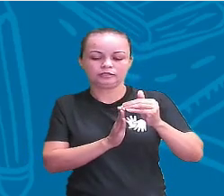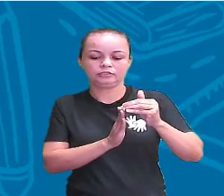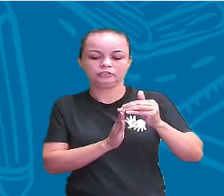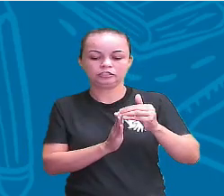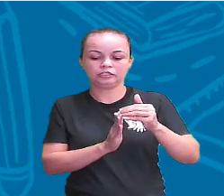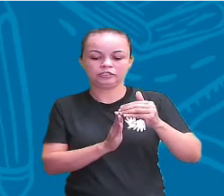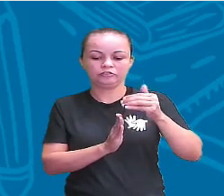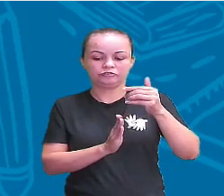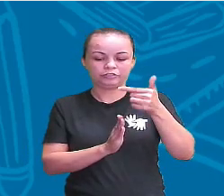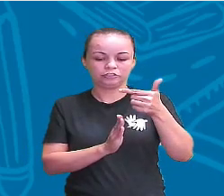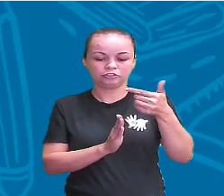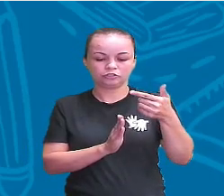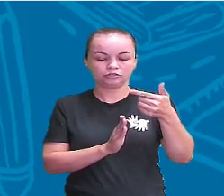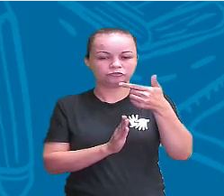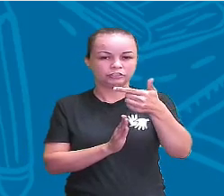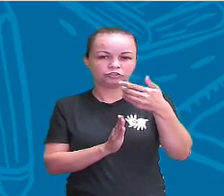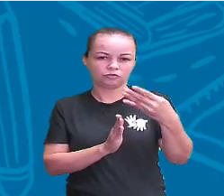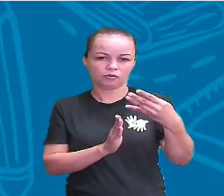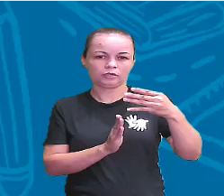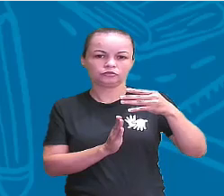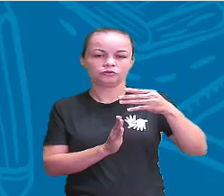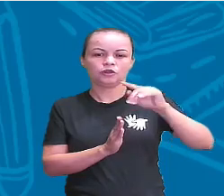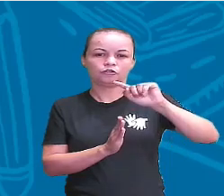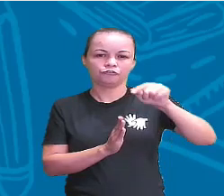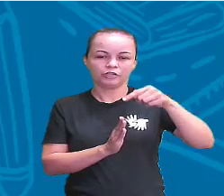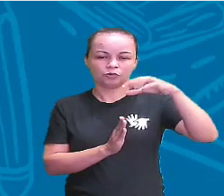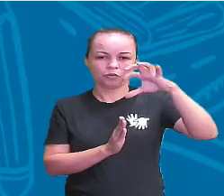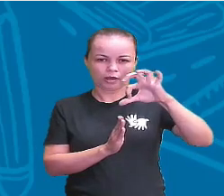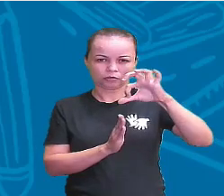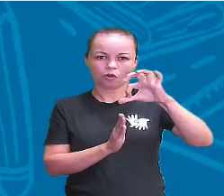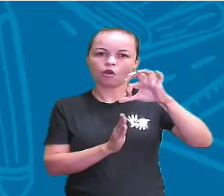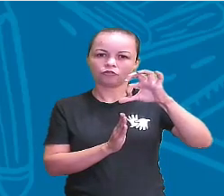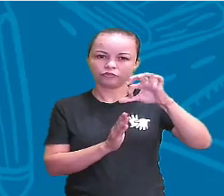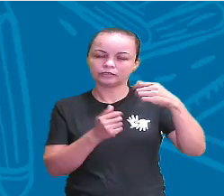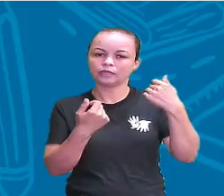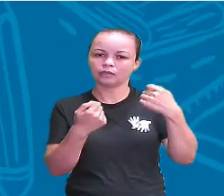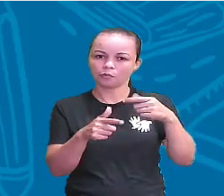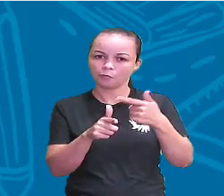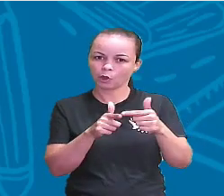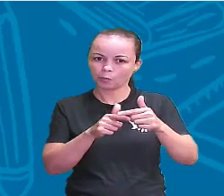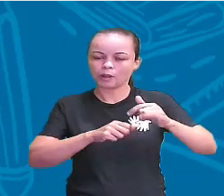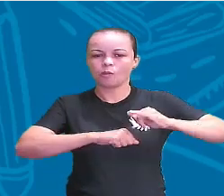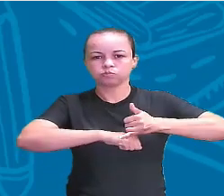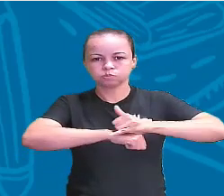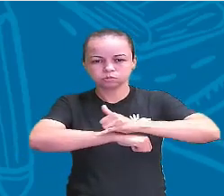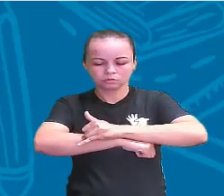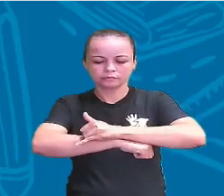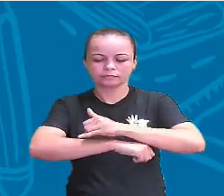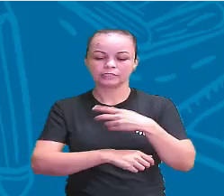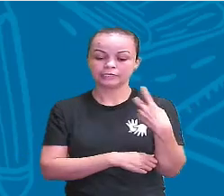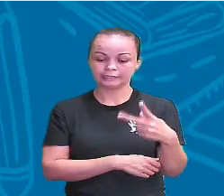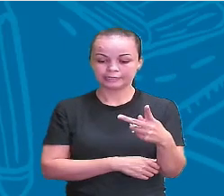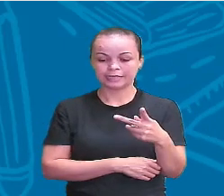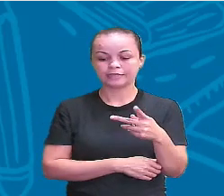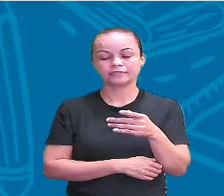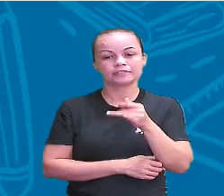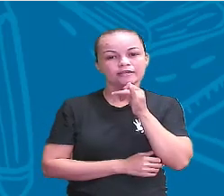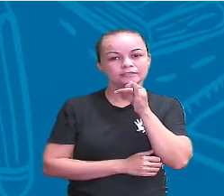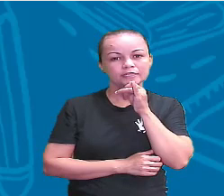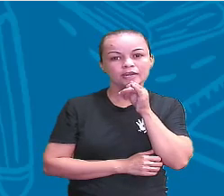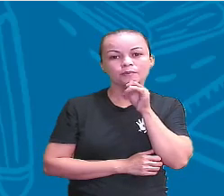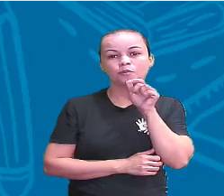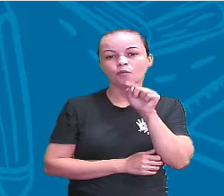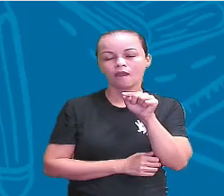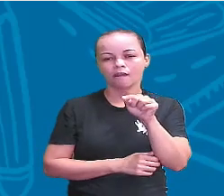um quadro de obesidade. Nesse exemplo que eu dei para vocês, deu 22,2. Então está dentro